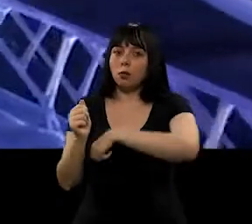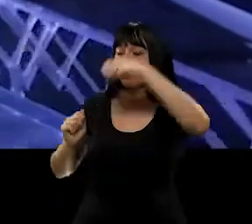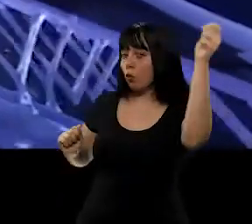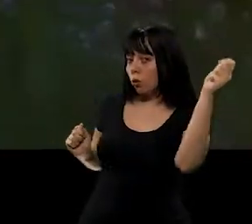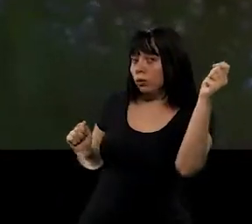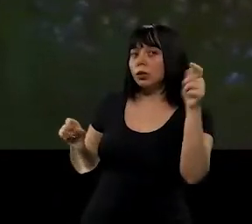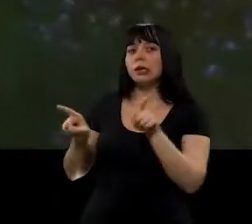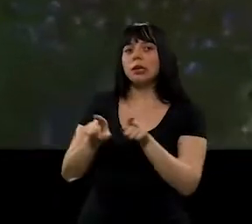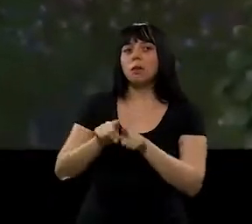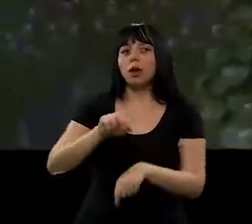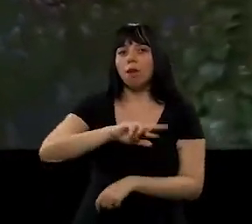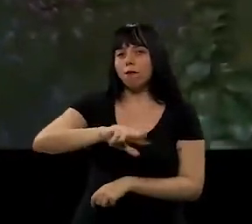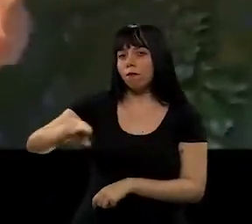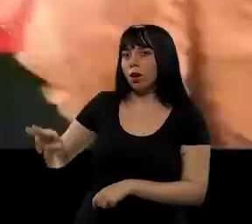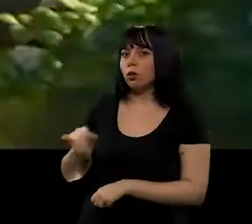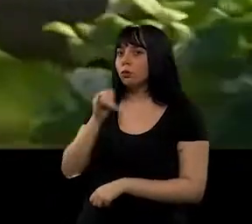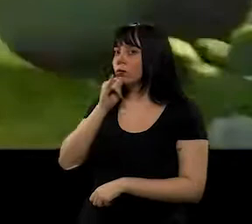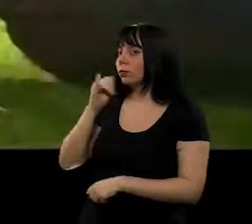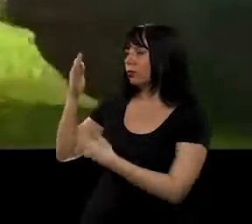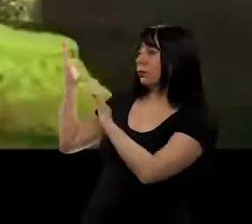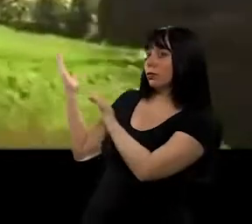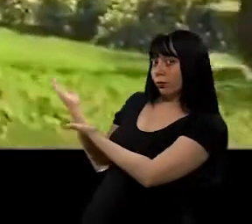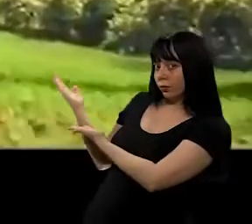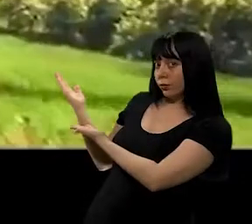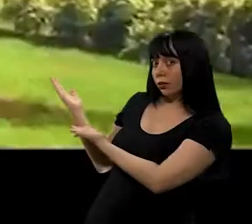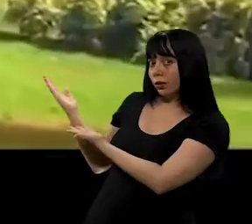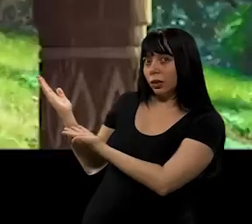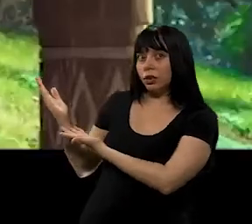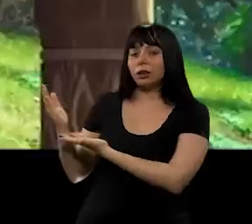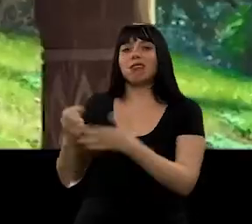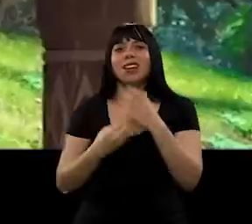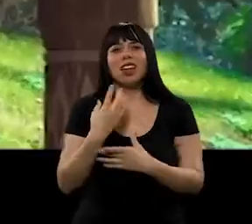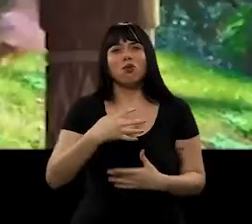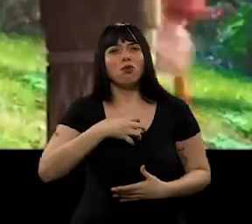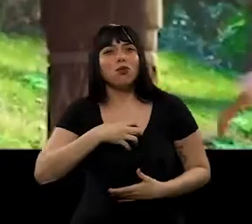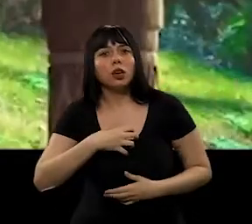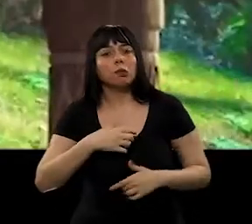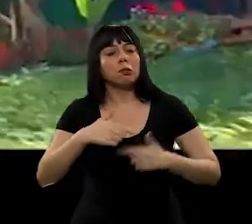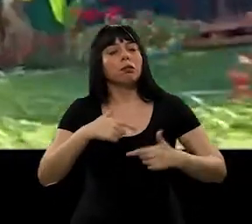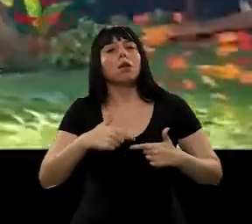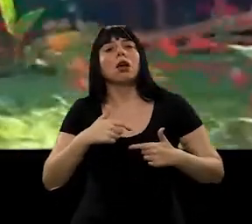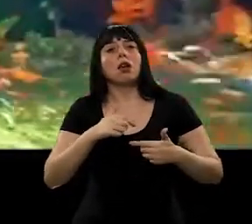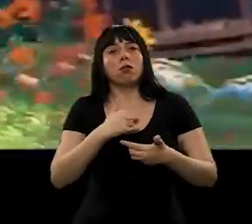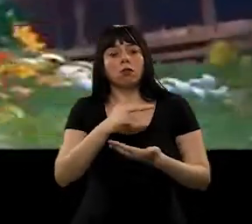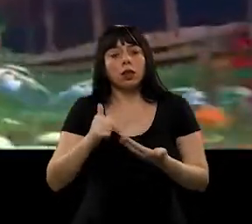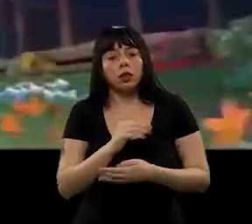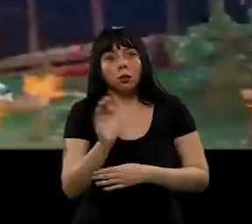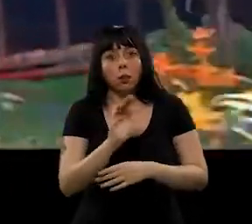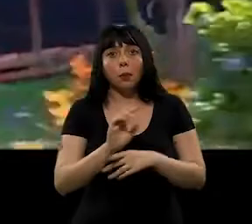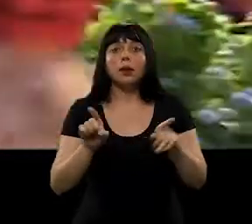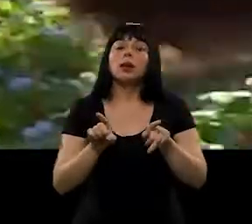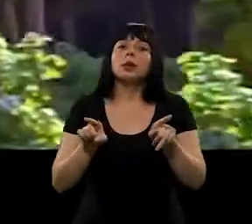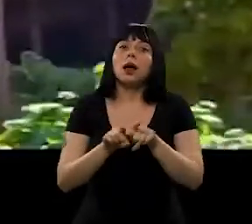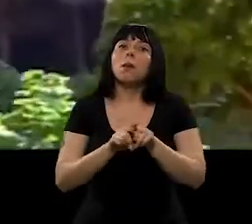recentes Frozen e Moana, reinventando não só a forma como trabalha a técnica da animação, como também a própria representação de